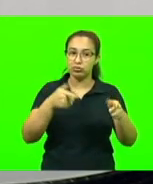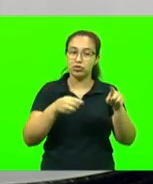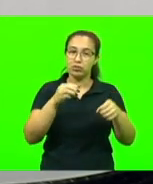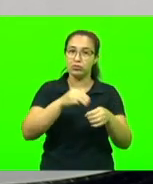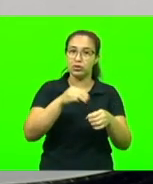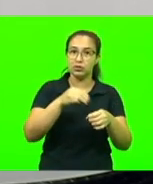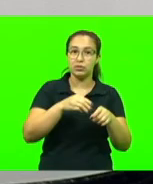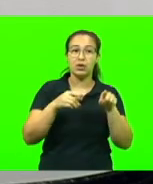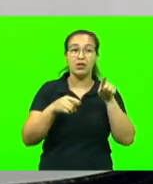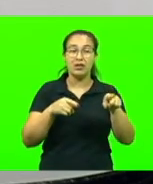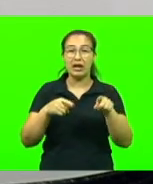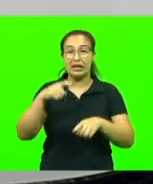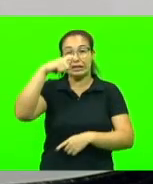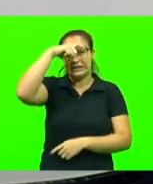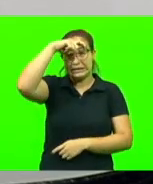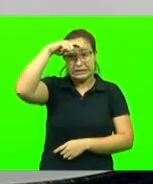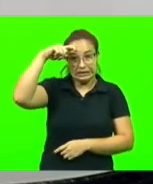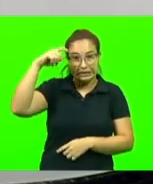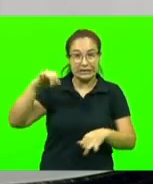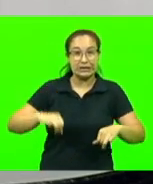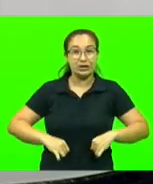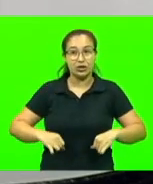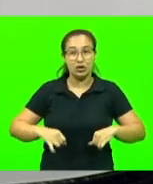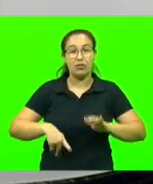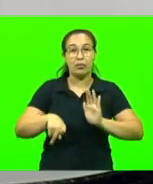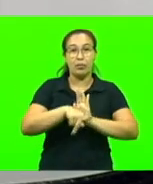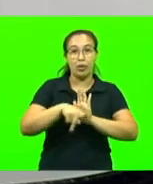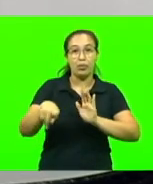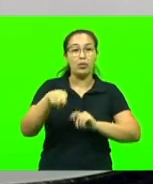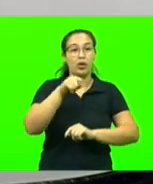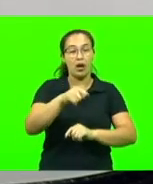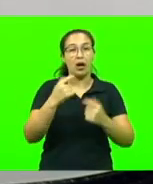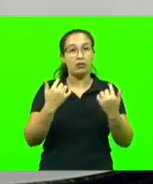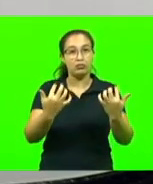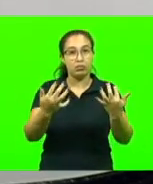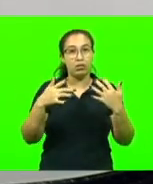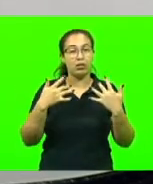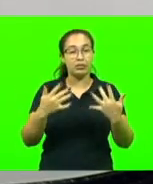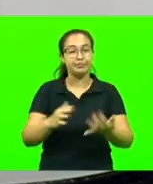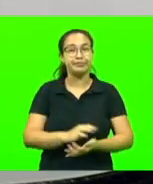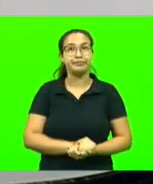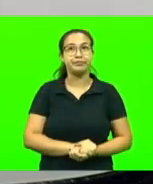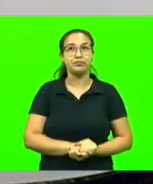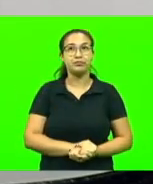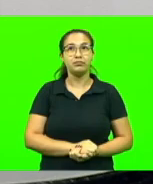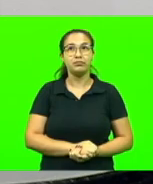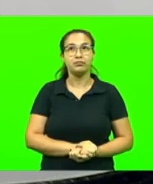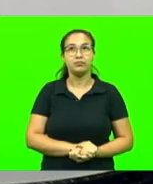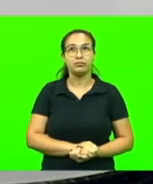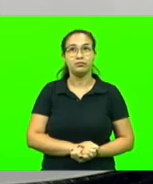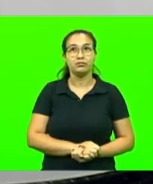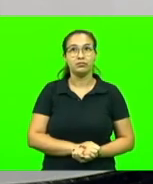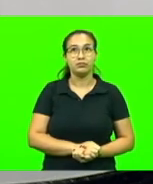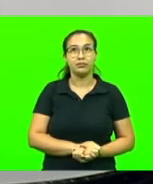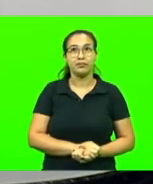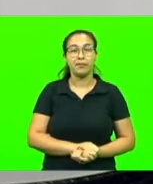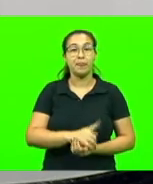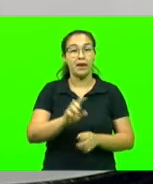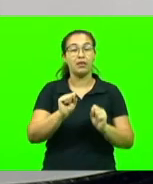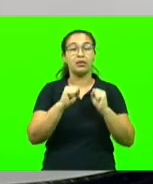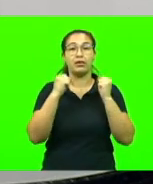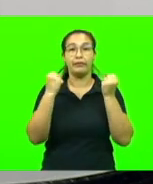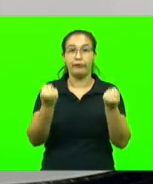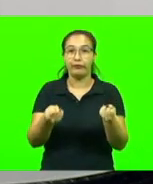agricultor sofrido, um homem do campo que tem defendido, eu peço, Vossa Excelência, mais um minuto para concluir, que tem defendido essa